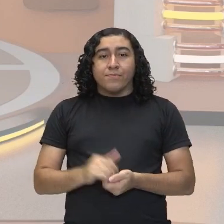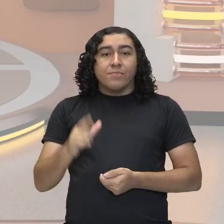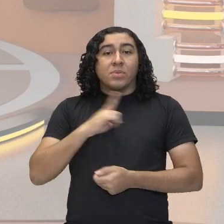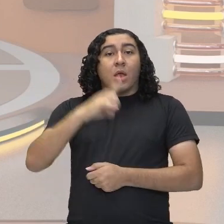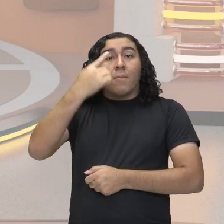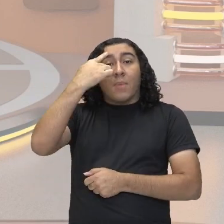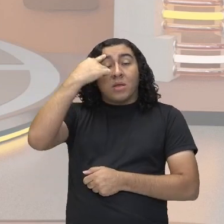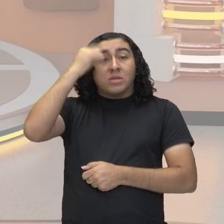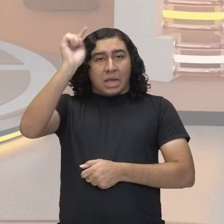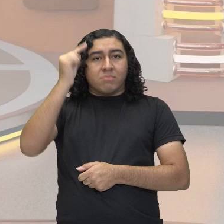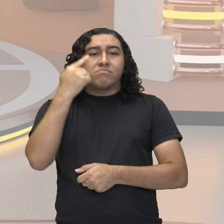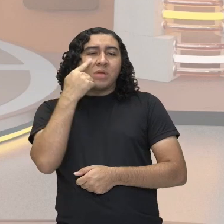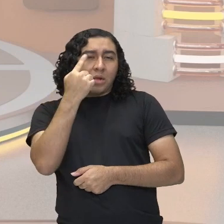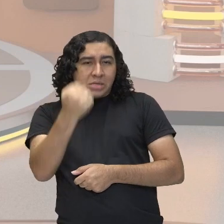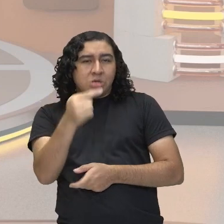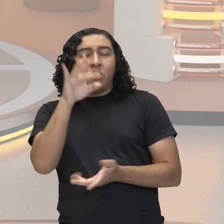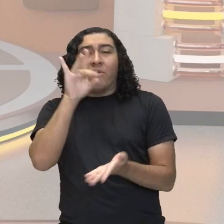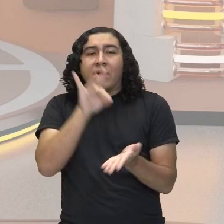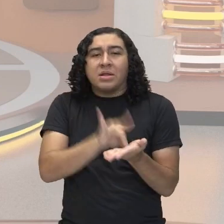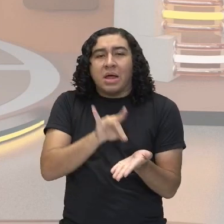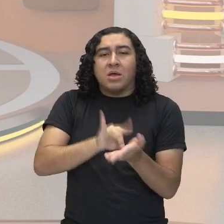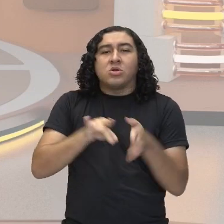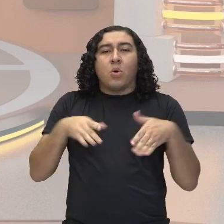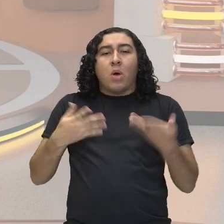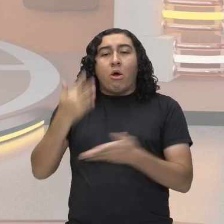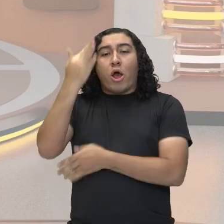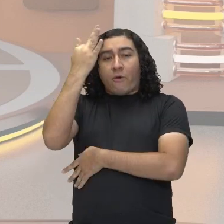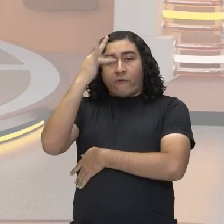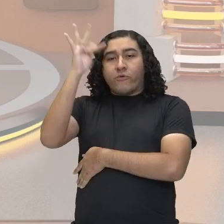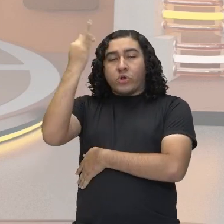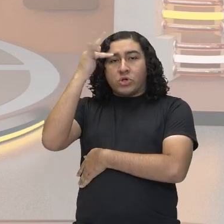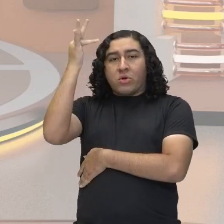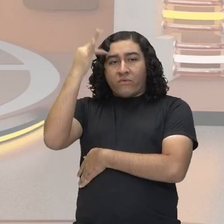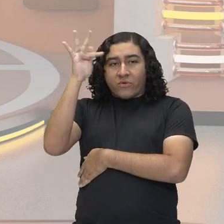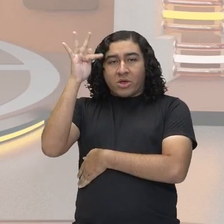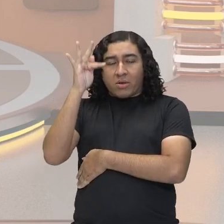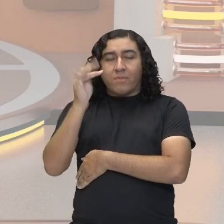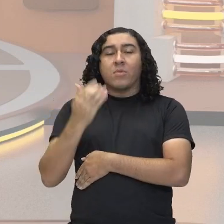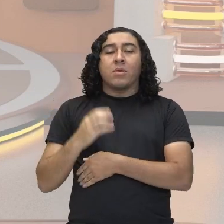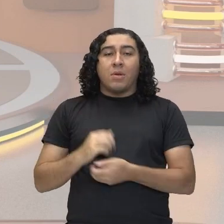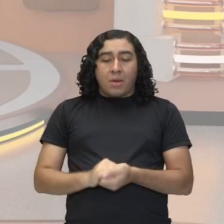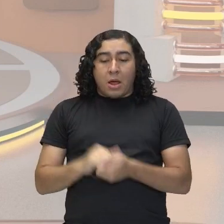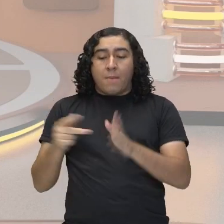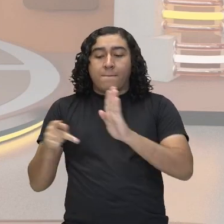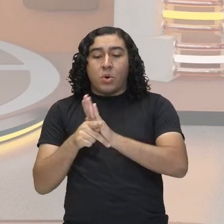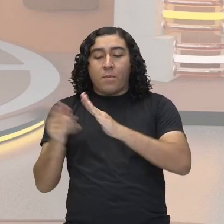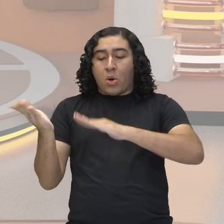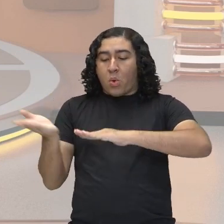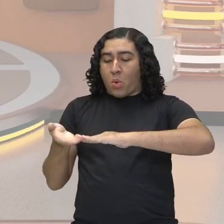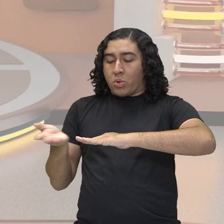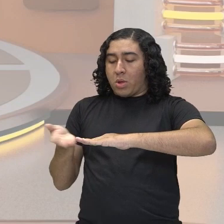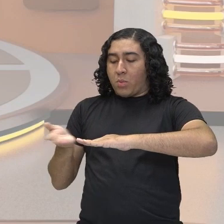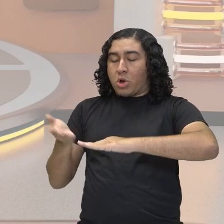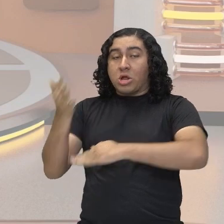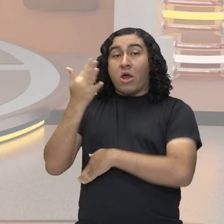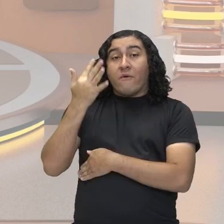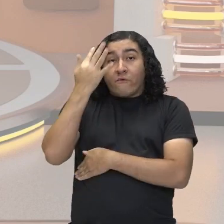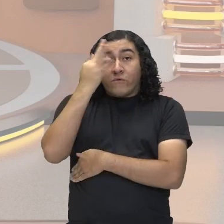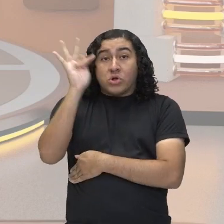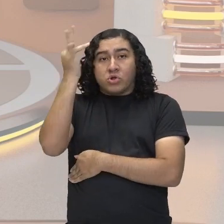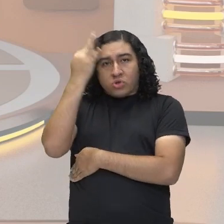ideia muito interessante de uma filosofia contemporânea, tá certo? De uma filosofia que